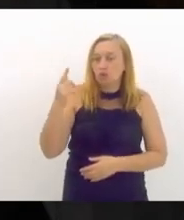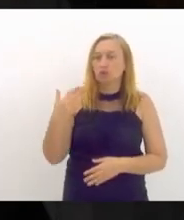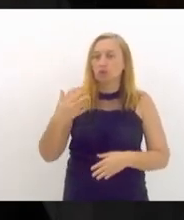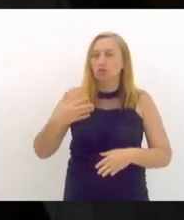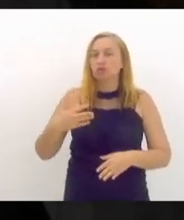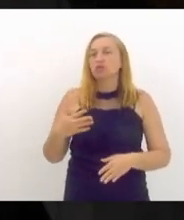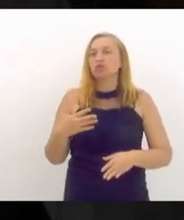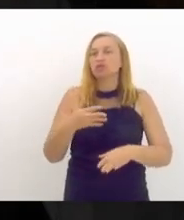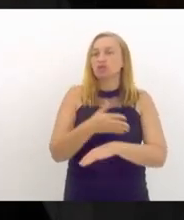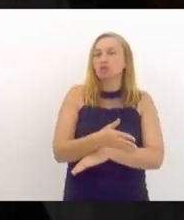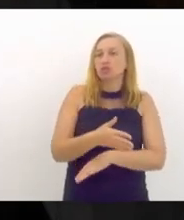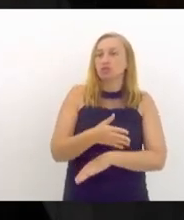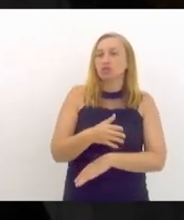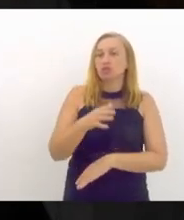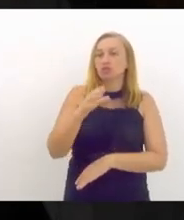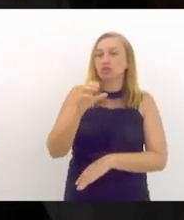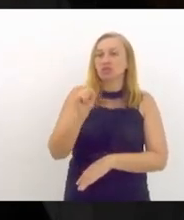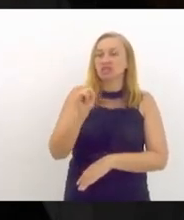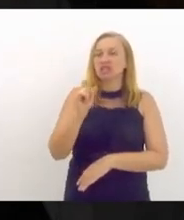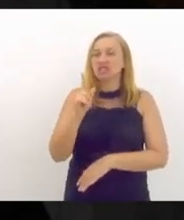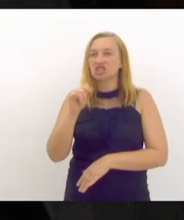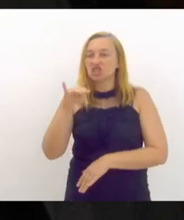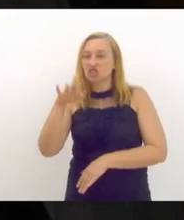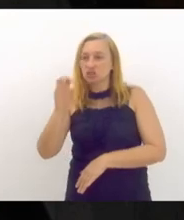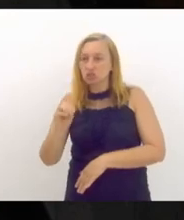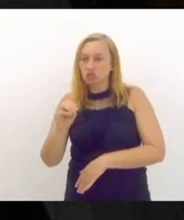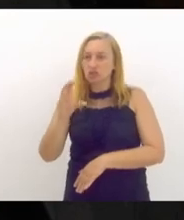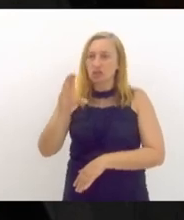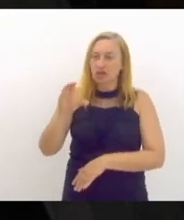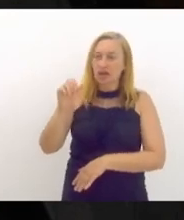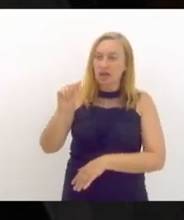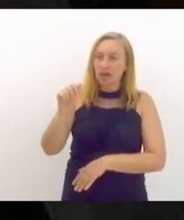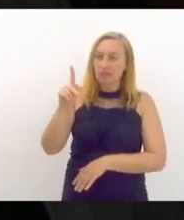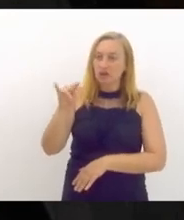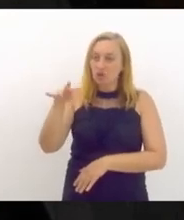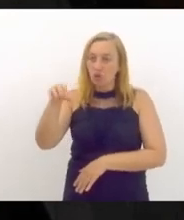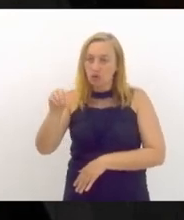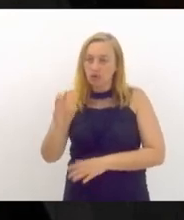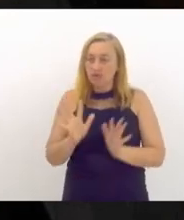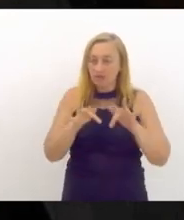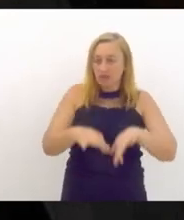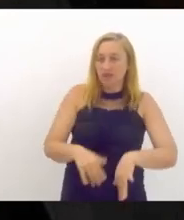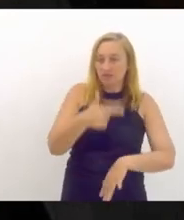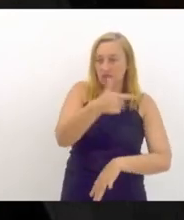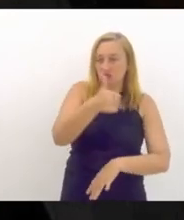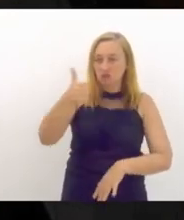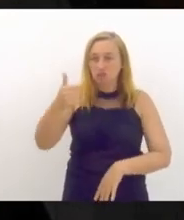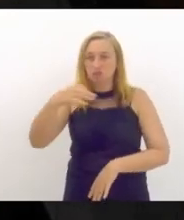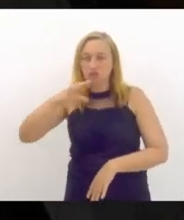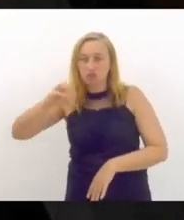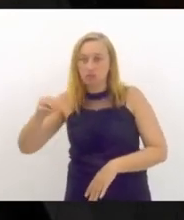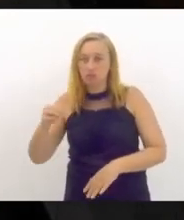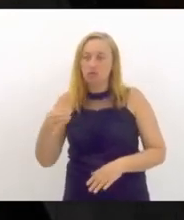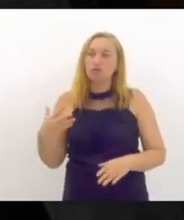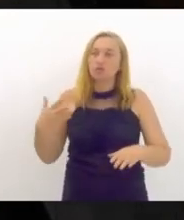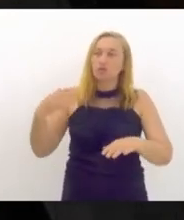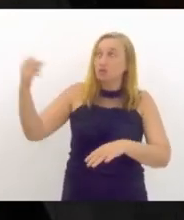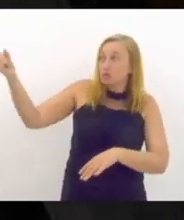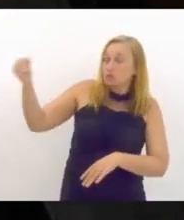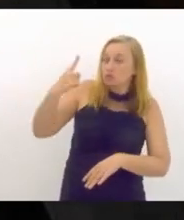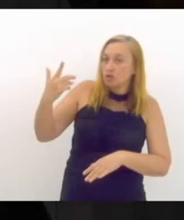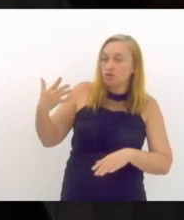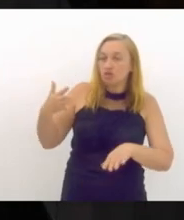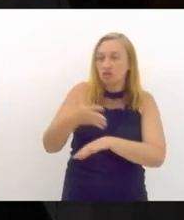Capricórnio, e terminará em 21 de março, quando o sol entrar no signo de